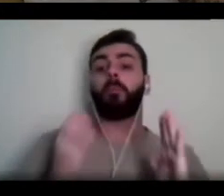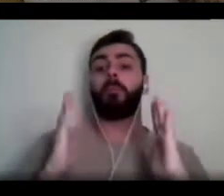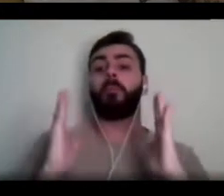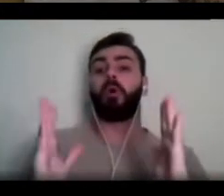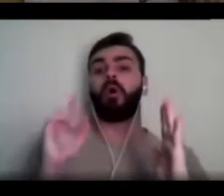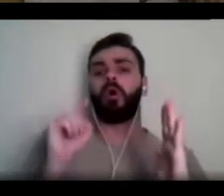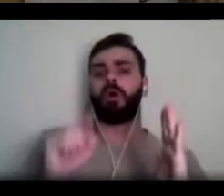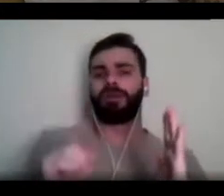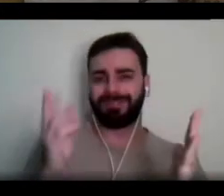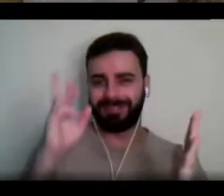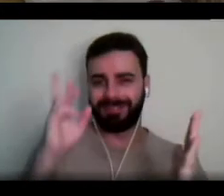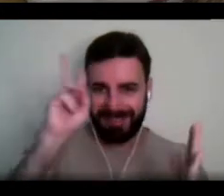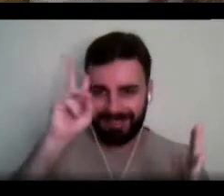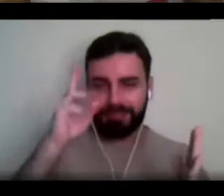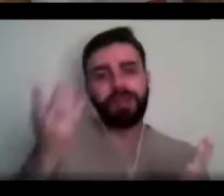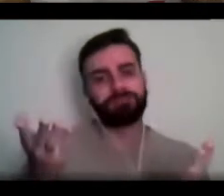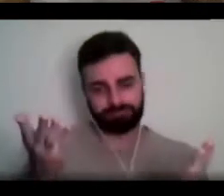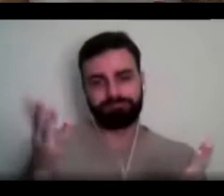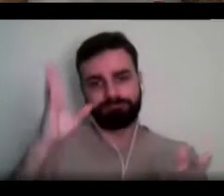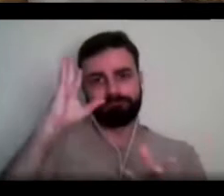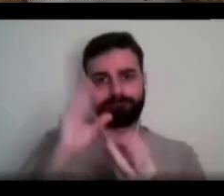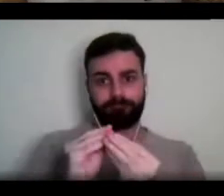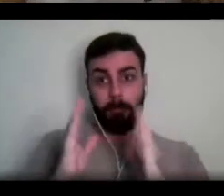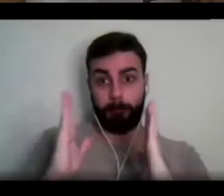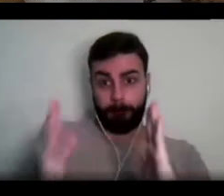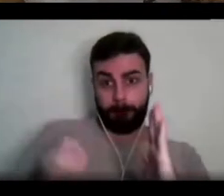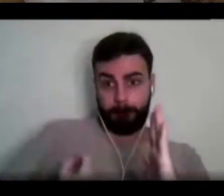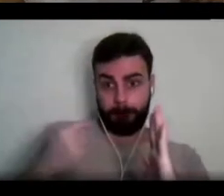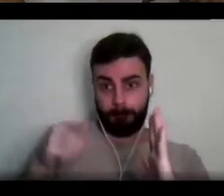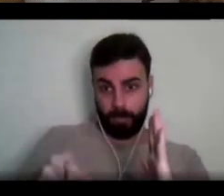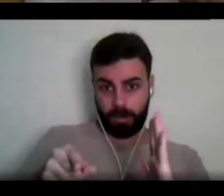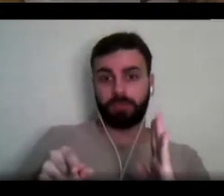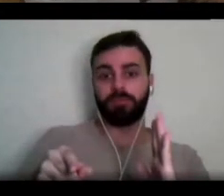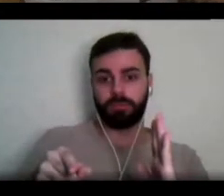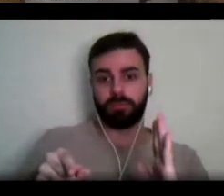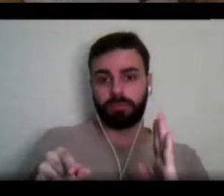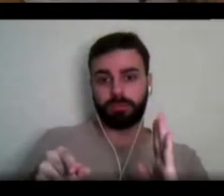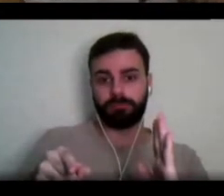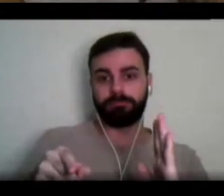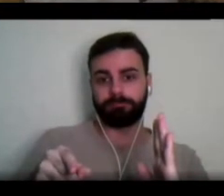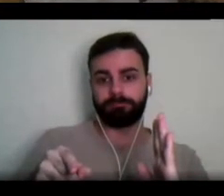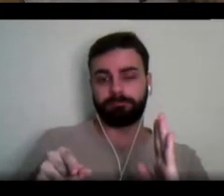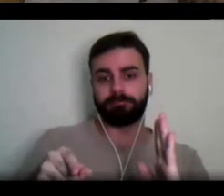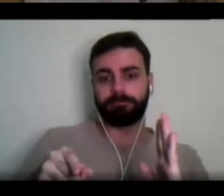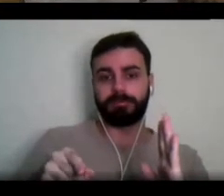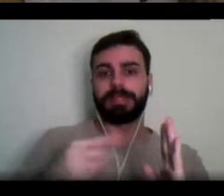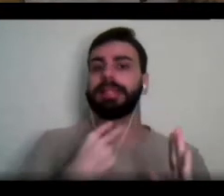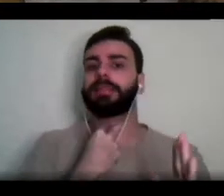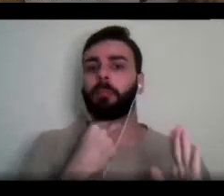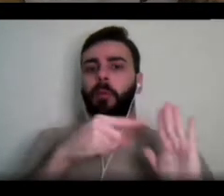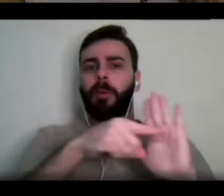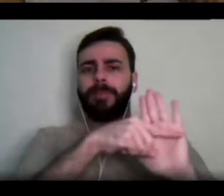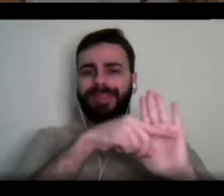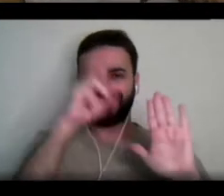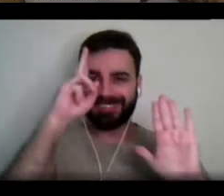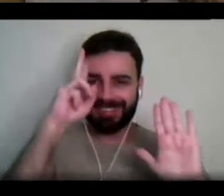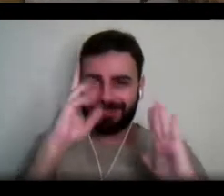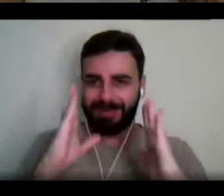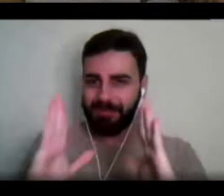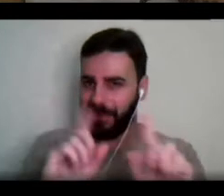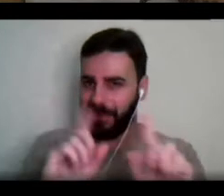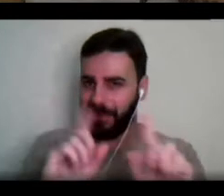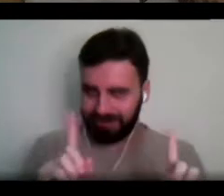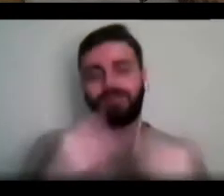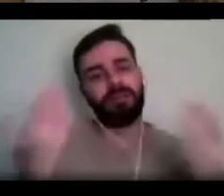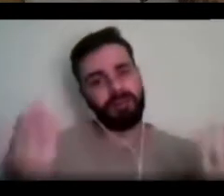1,67 metros por segundo. Só que ele pediu o módulo do vetor velocidade média, né? Então, o módulo desse vetor velocidade